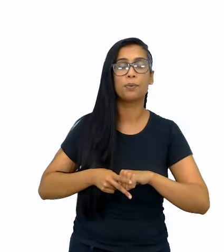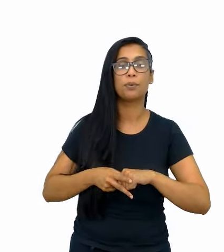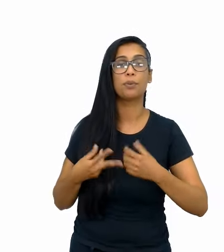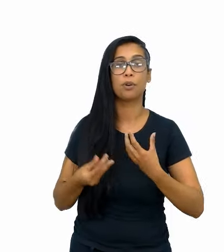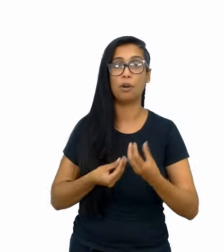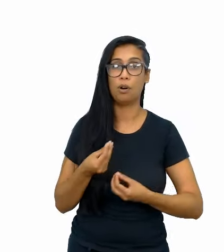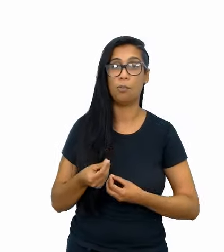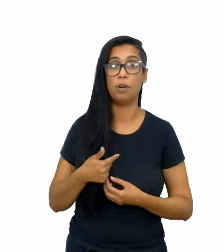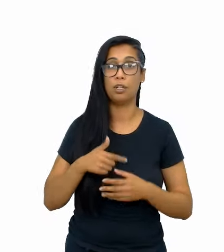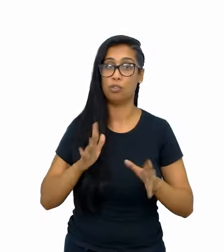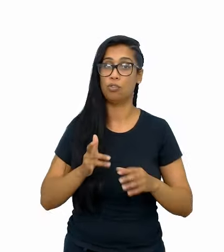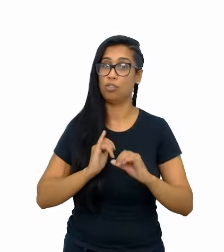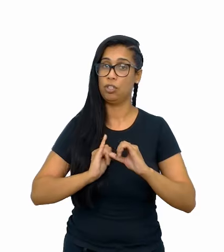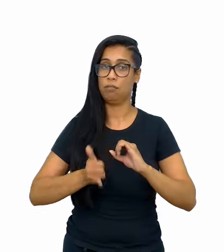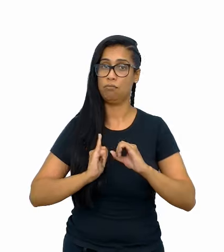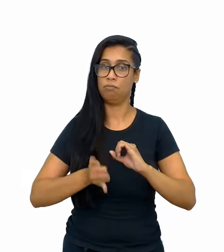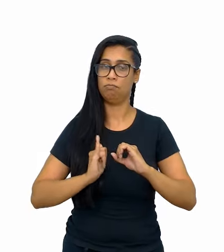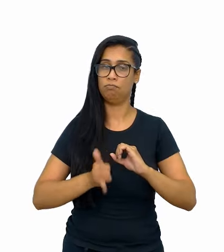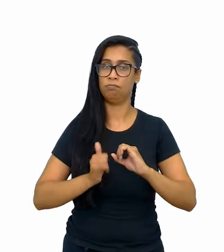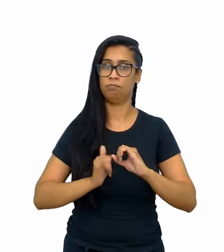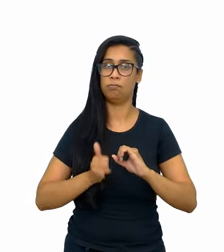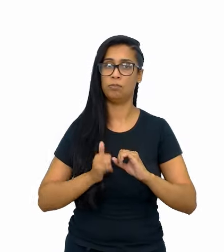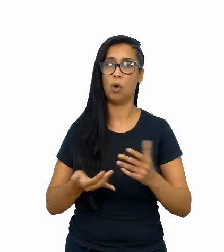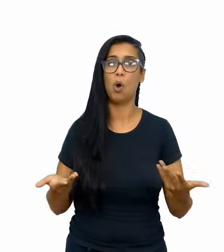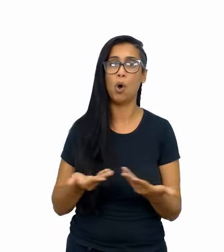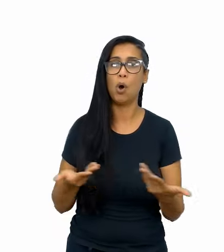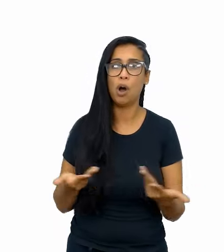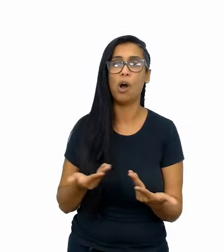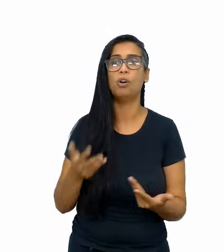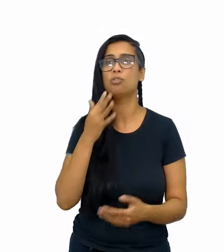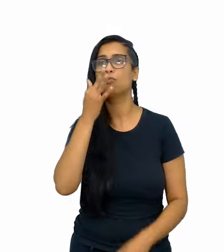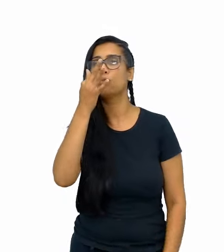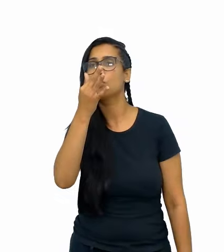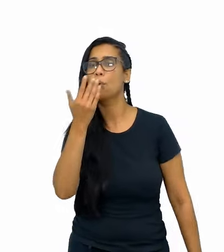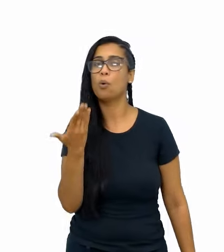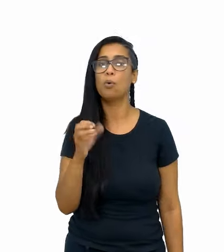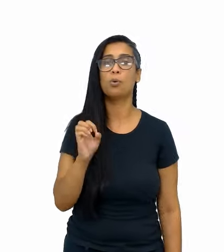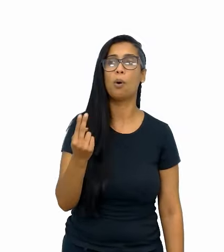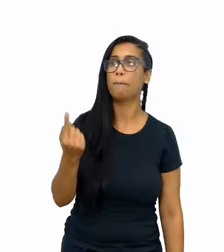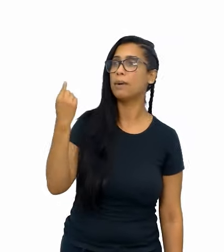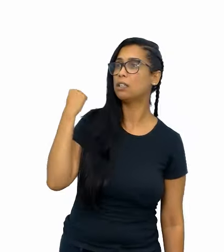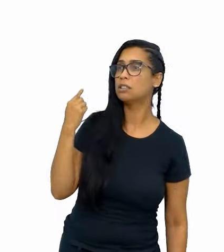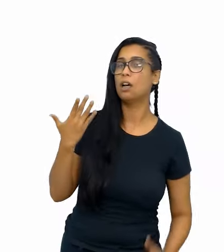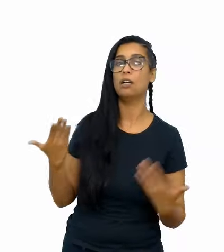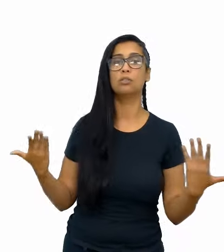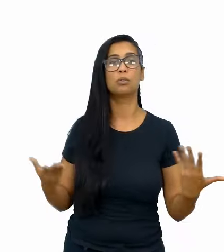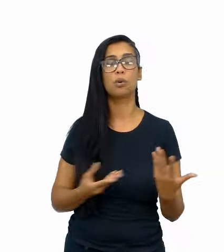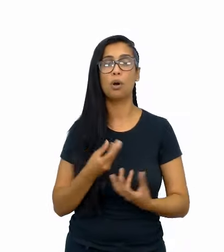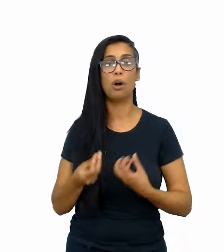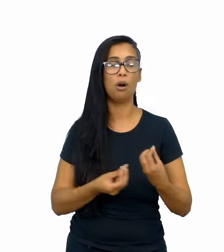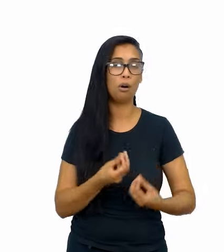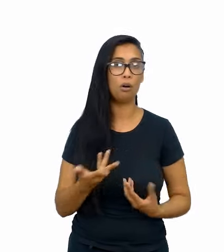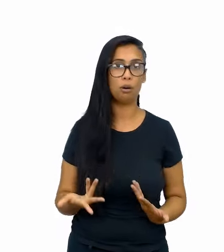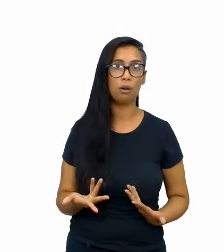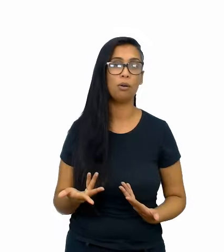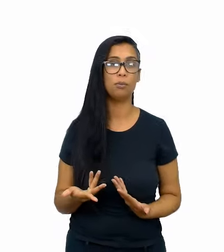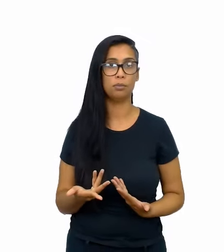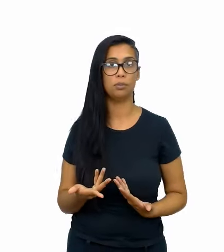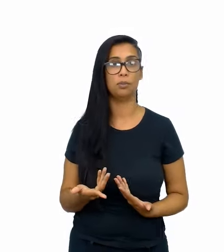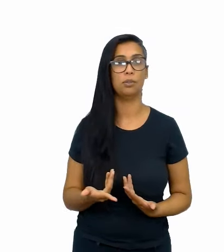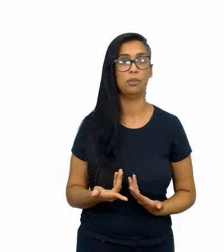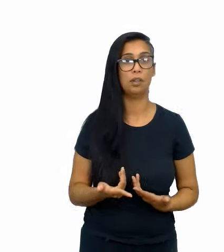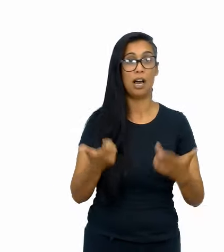fato que aconteceu, estou relatando algo que já aconteceu, então, é algo do passado, não é isso? E o registro linguístico que